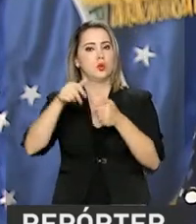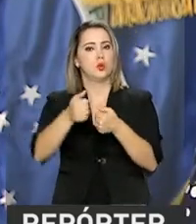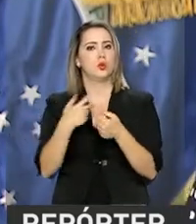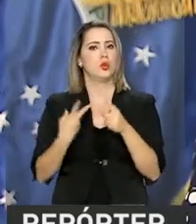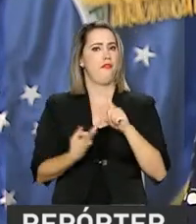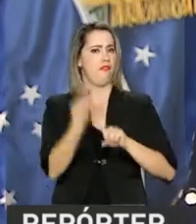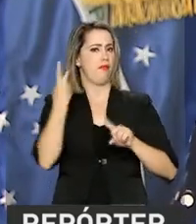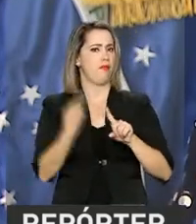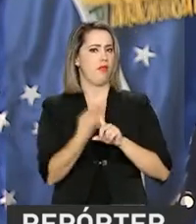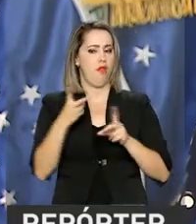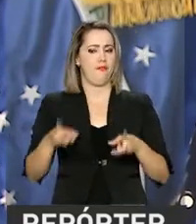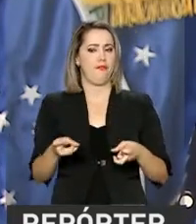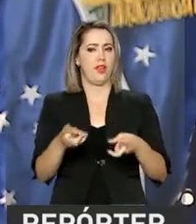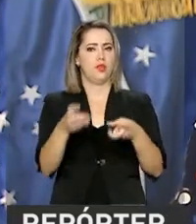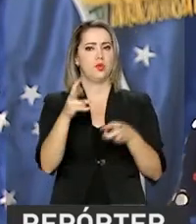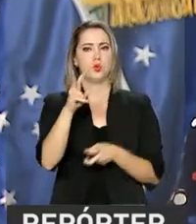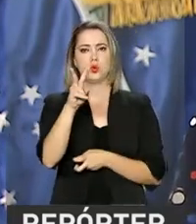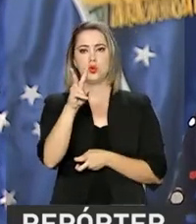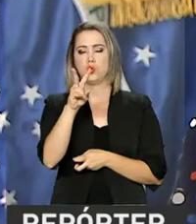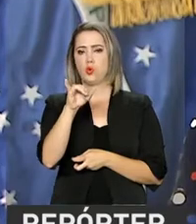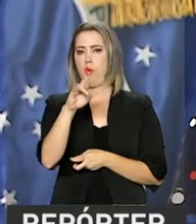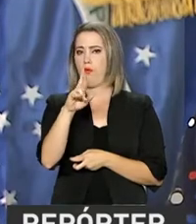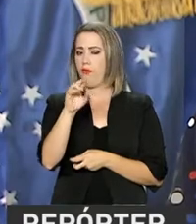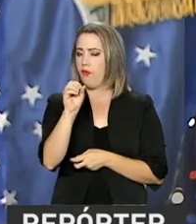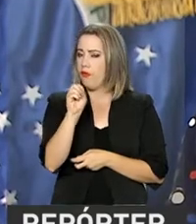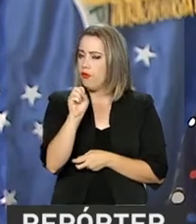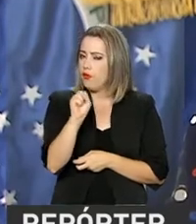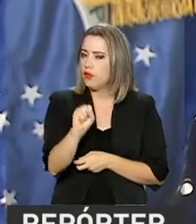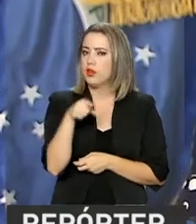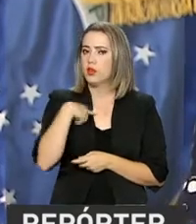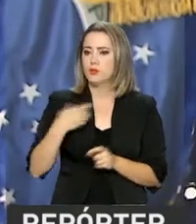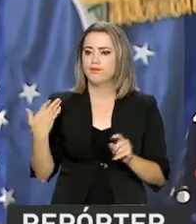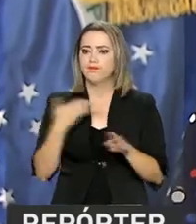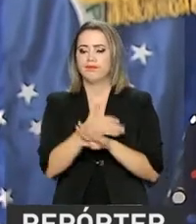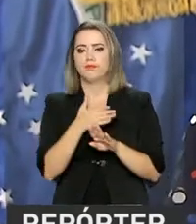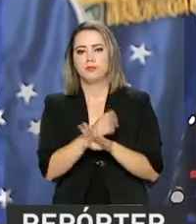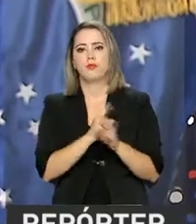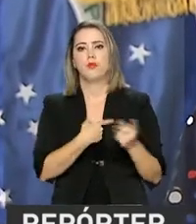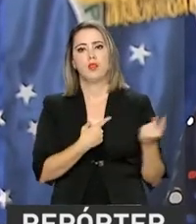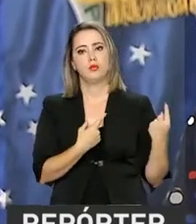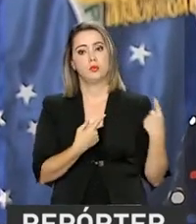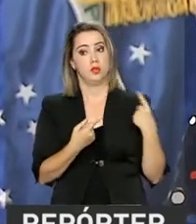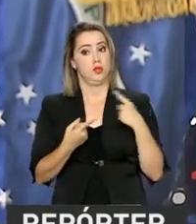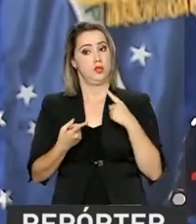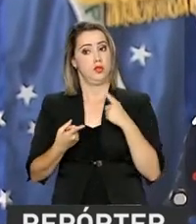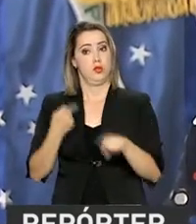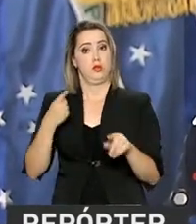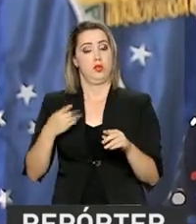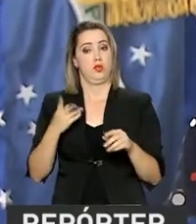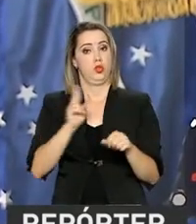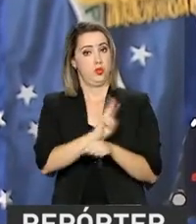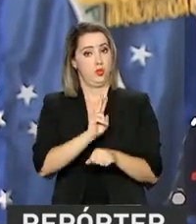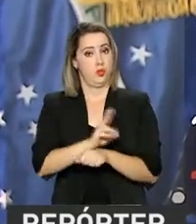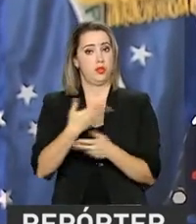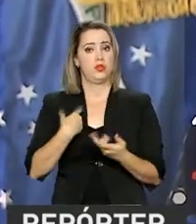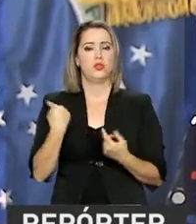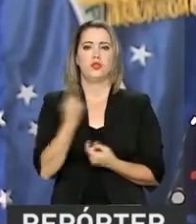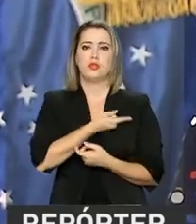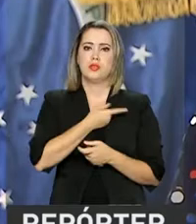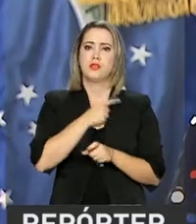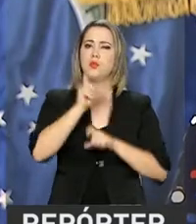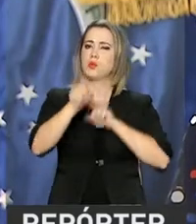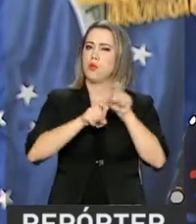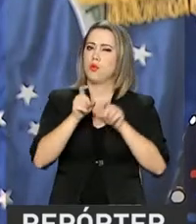vírus que possam estar entrando na nossa rede ea gente fazer um contra ataque decisivo nós temos soster em hardwares que